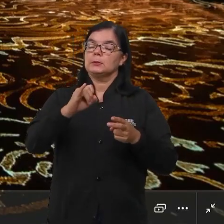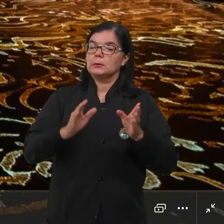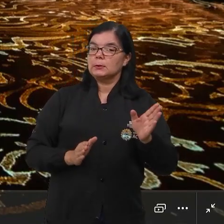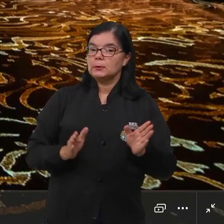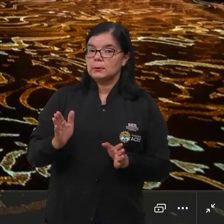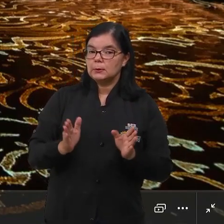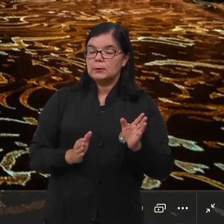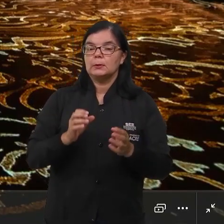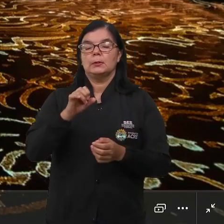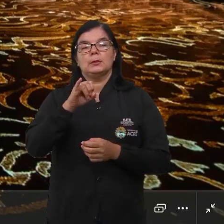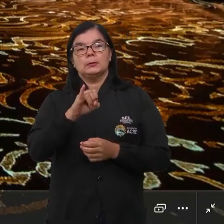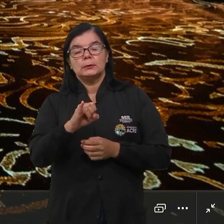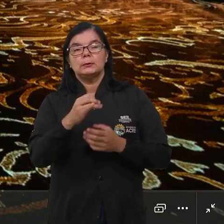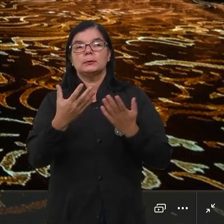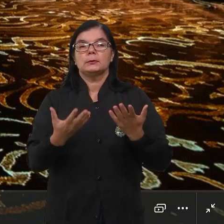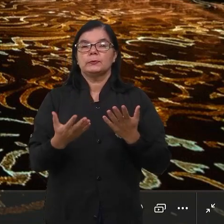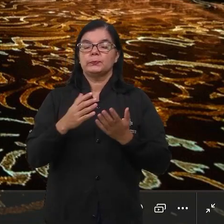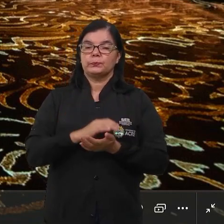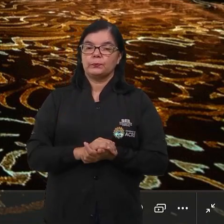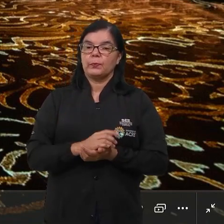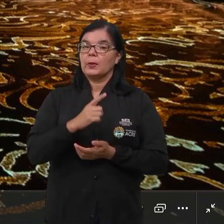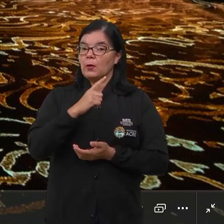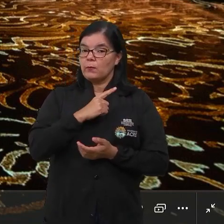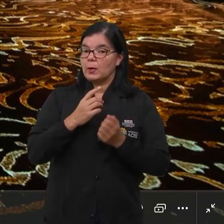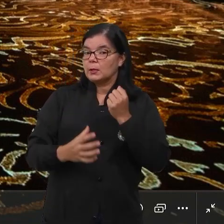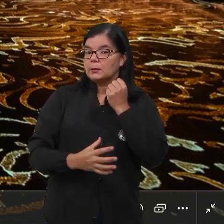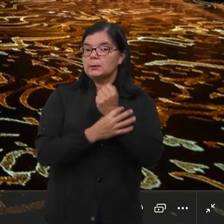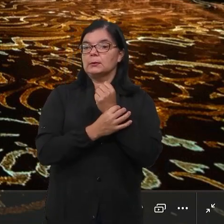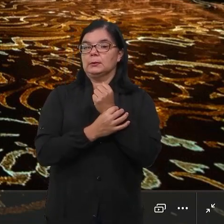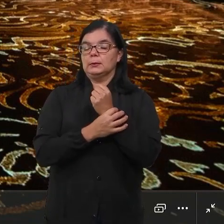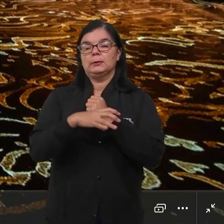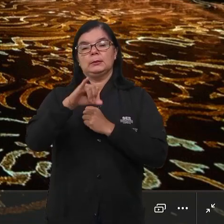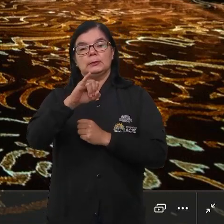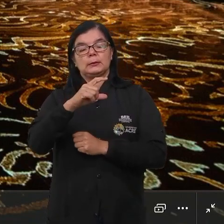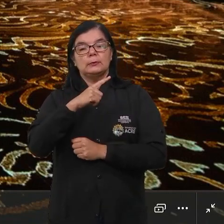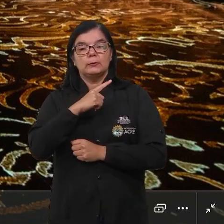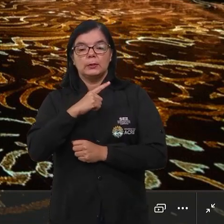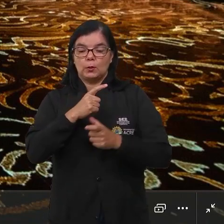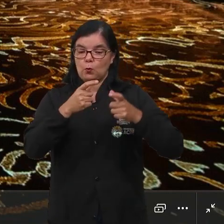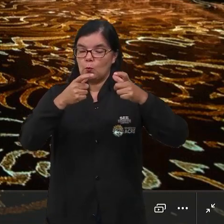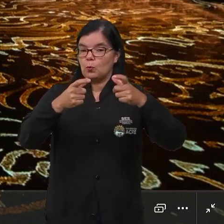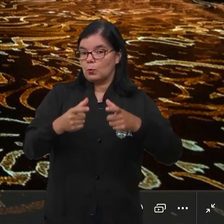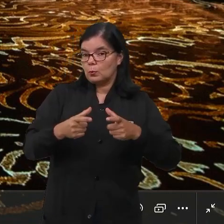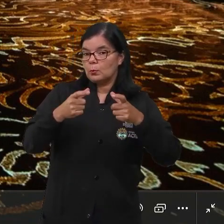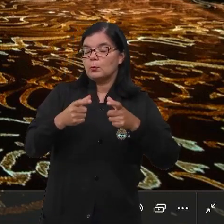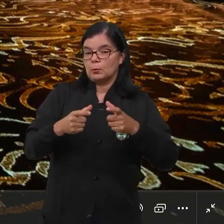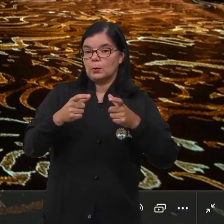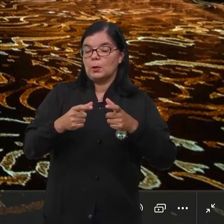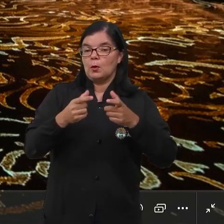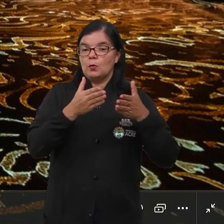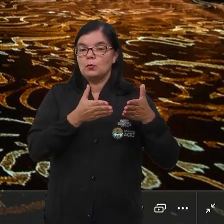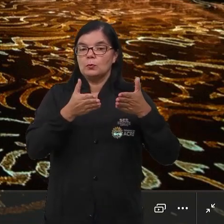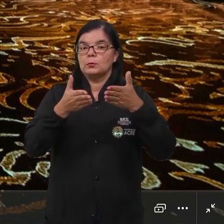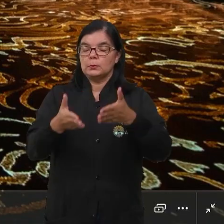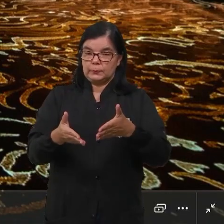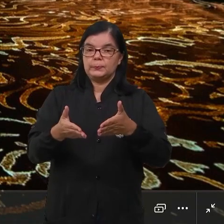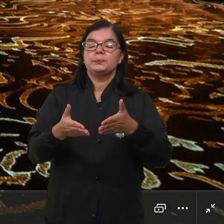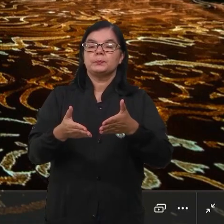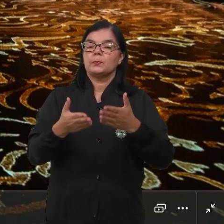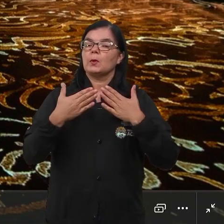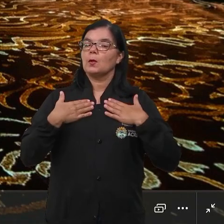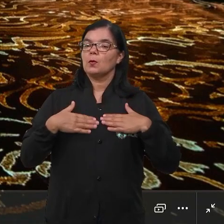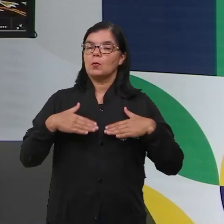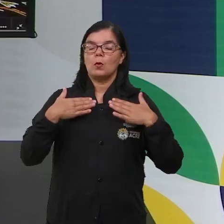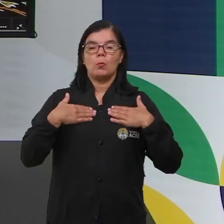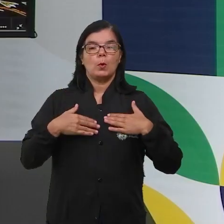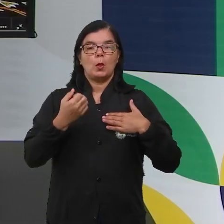acessibilidade, se vai ter segurança, se vai ser um espaço onde o fluxo de visitação vai ser tranquilo, as